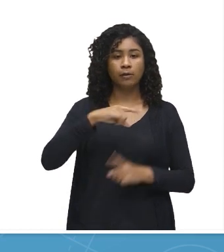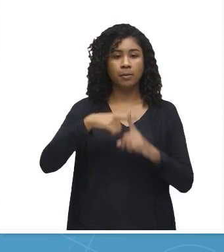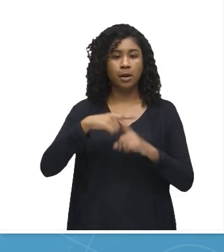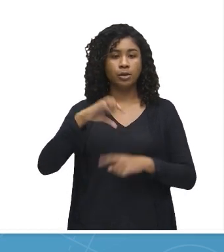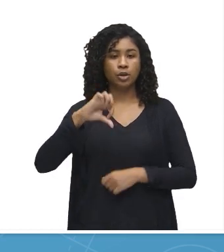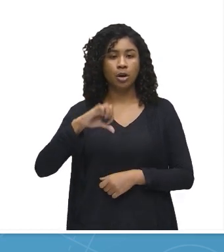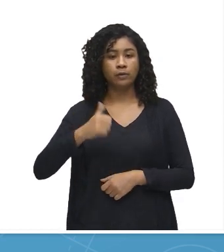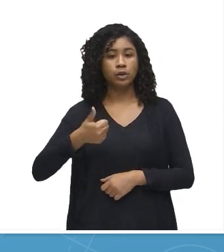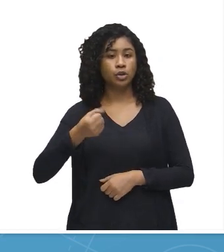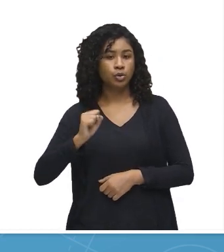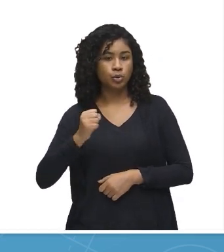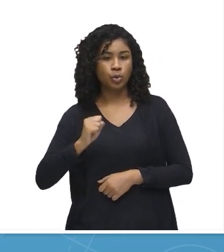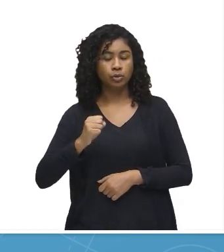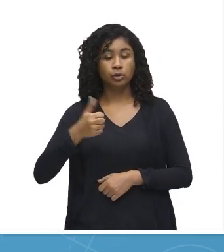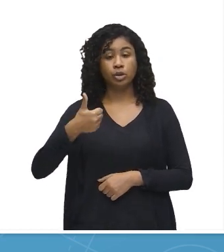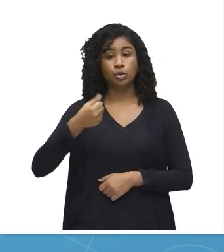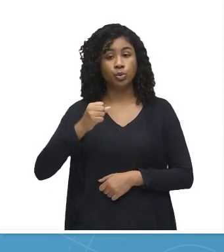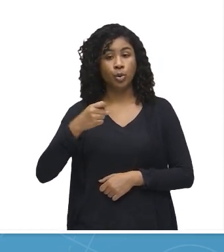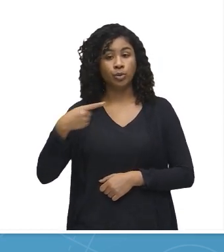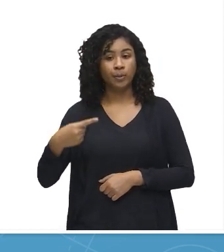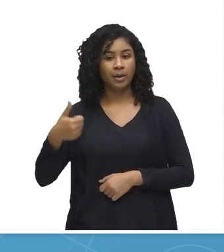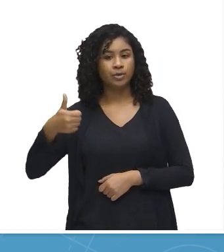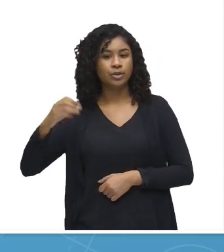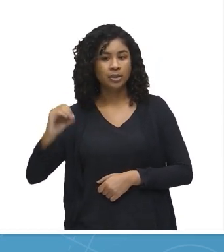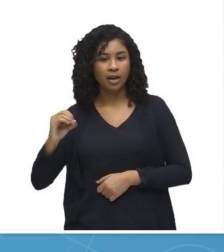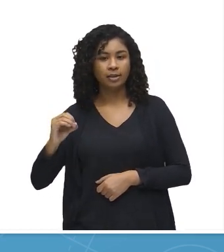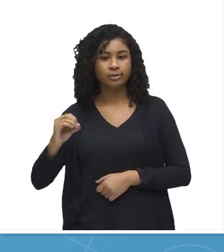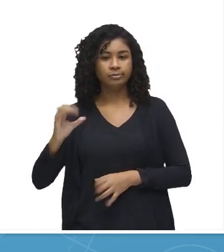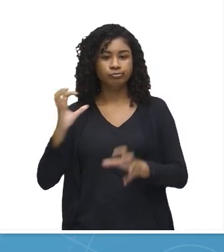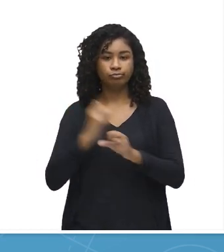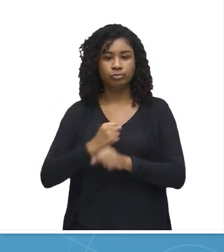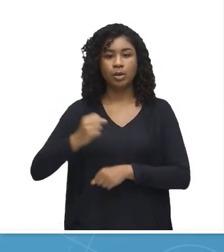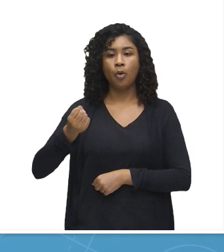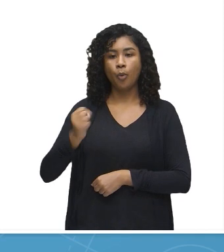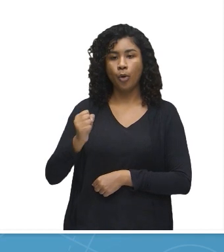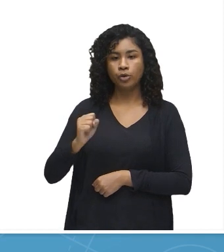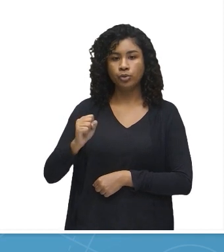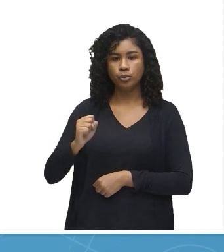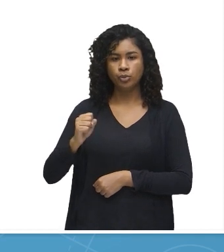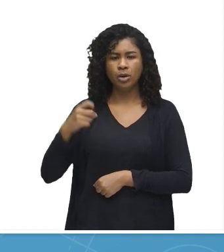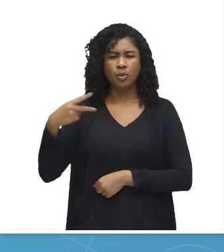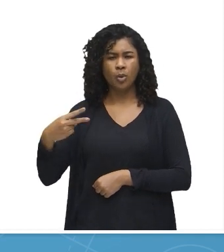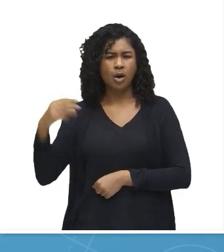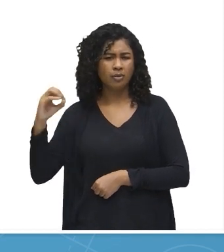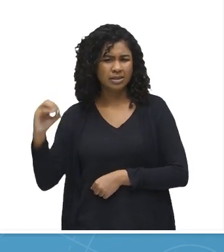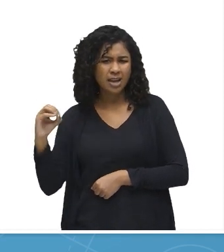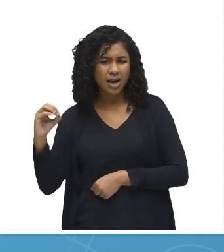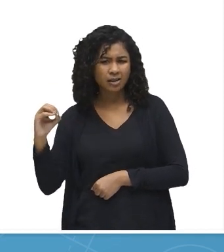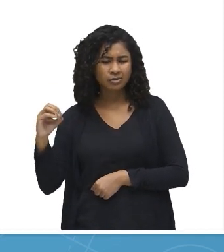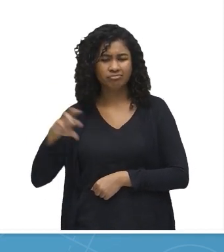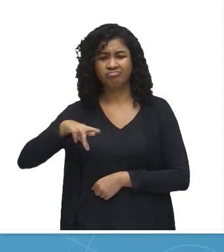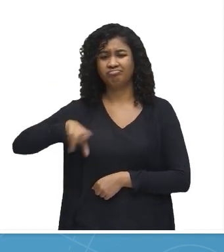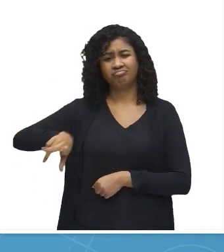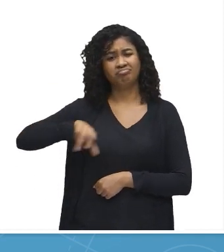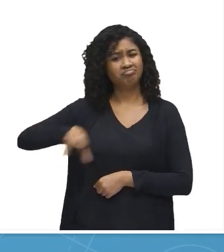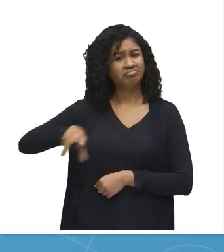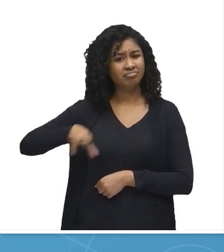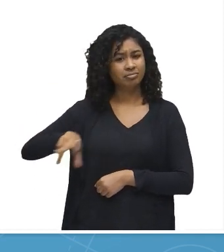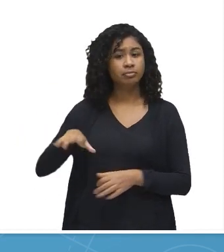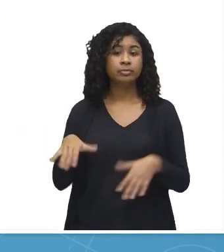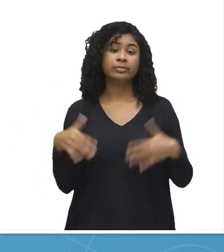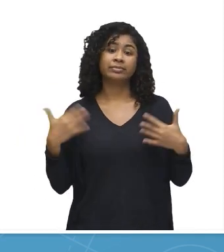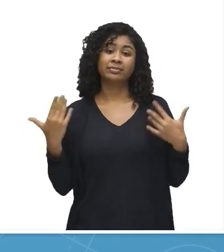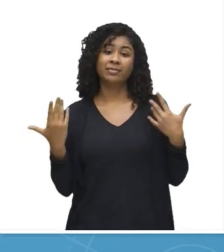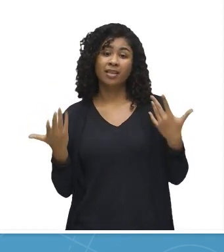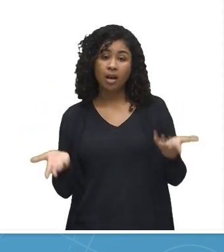10 é igual a 8. Pergunto a vocês, 8 é igual a 0? Claro que não, né?